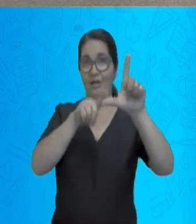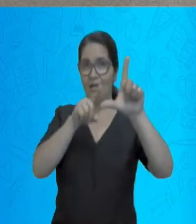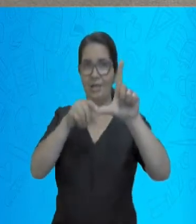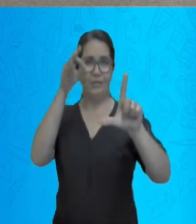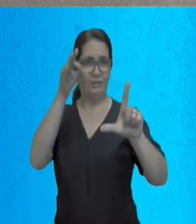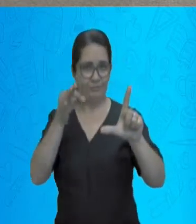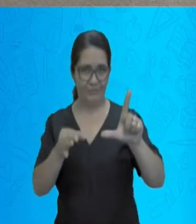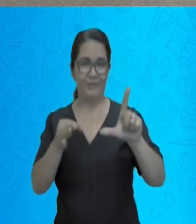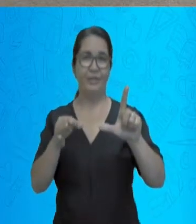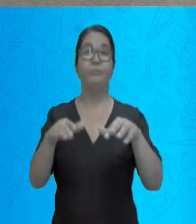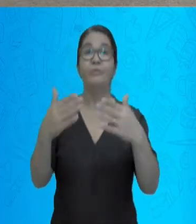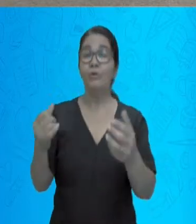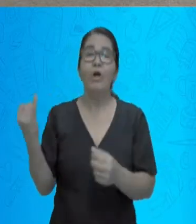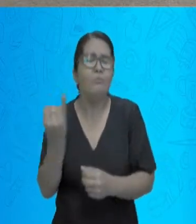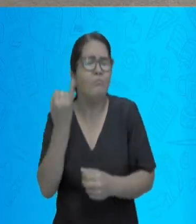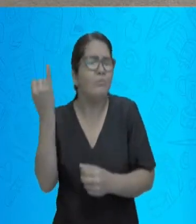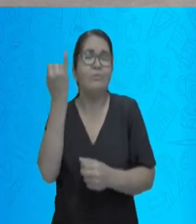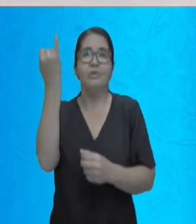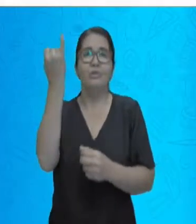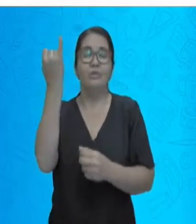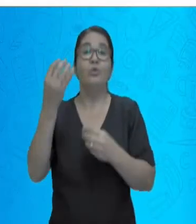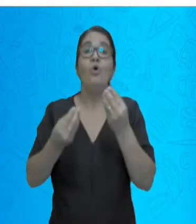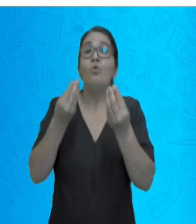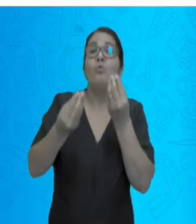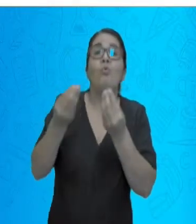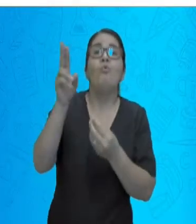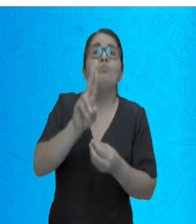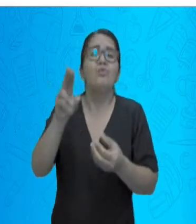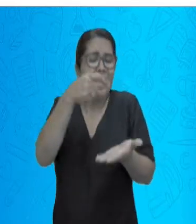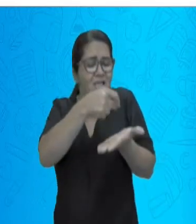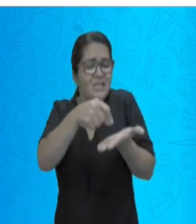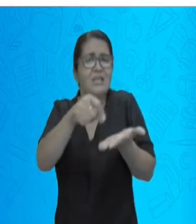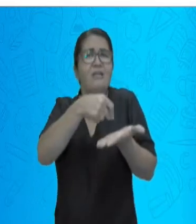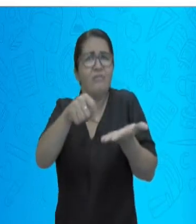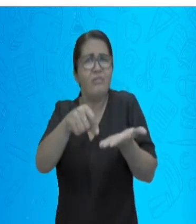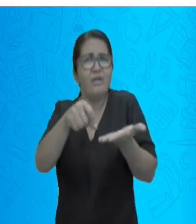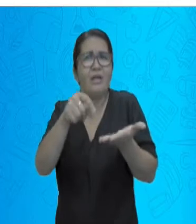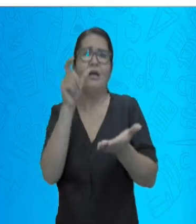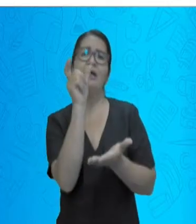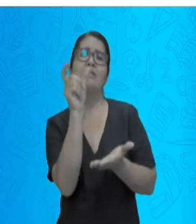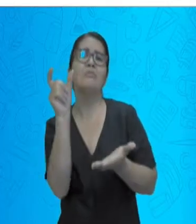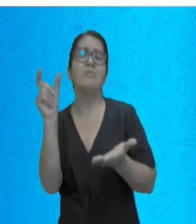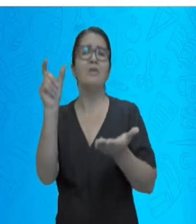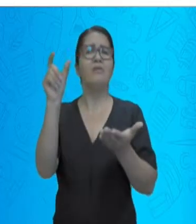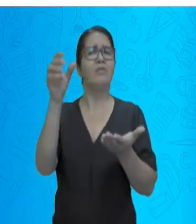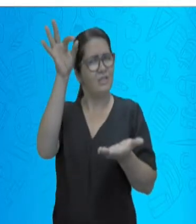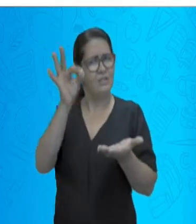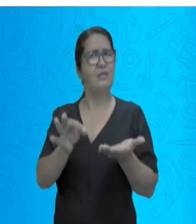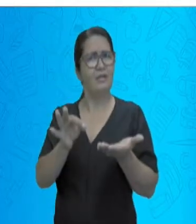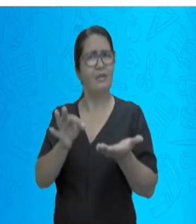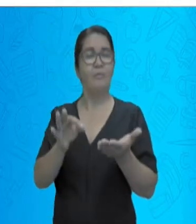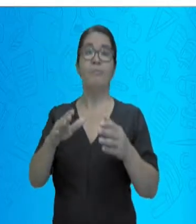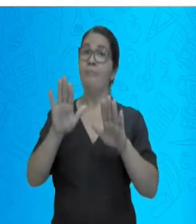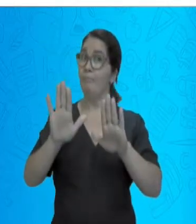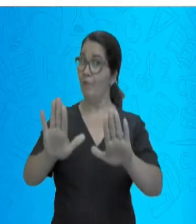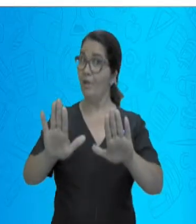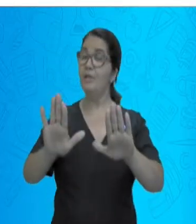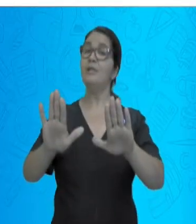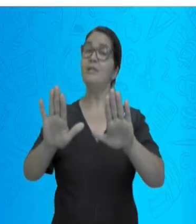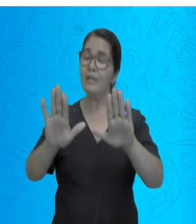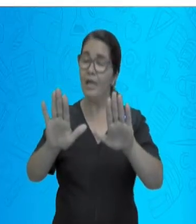muito importante aprender a utilizar corretamente as palavras, mas muitas vezes pode